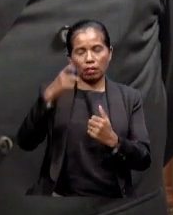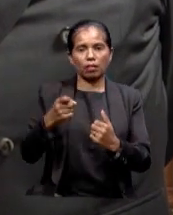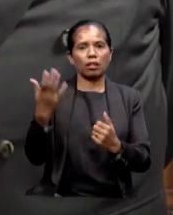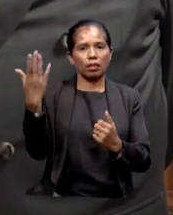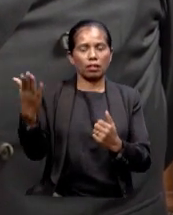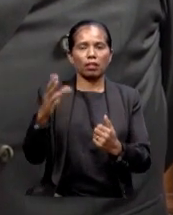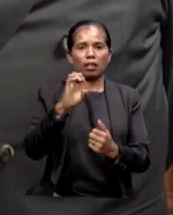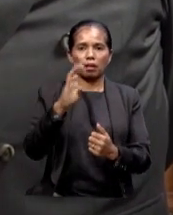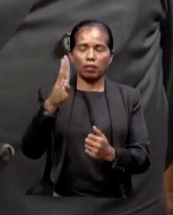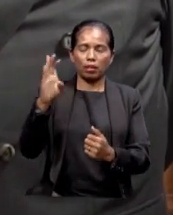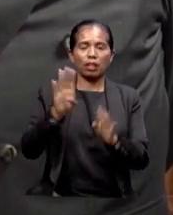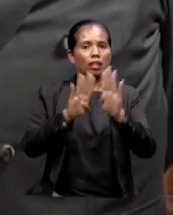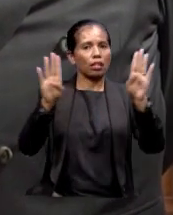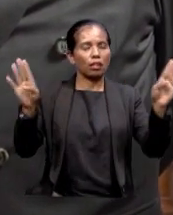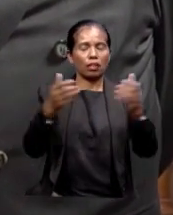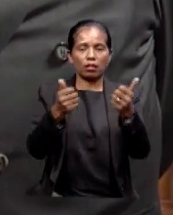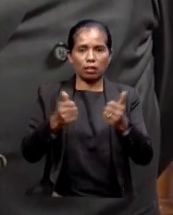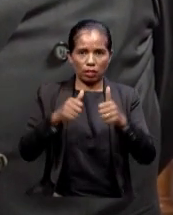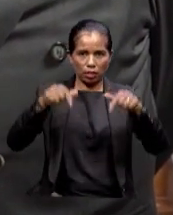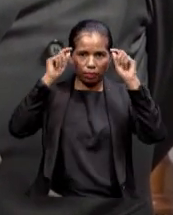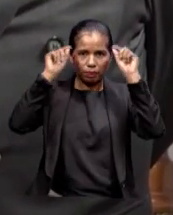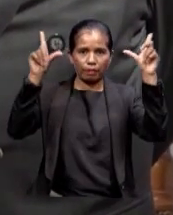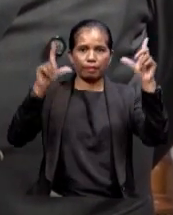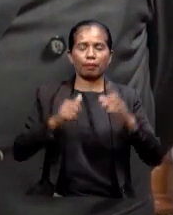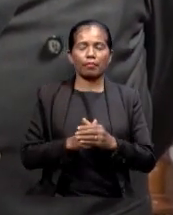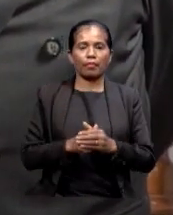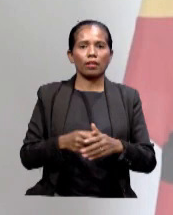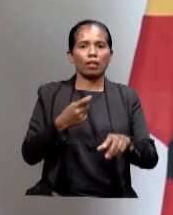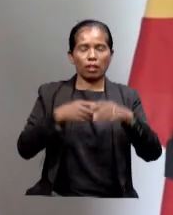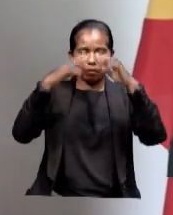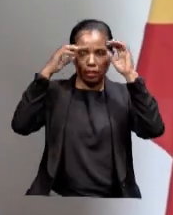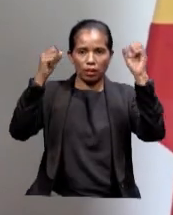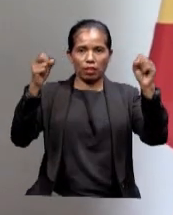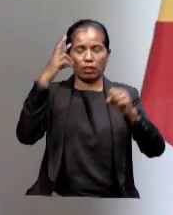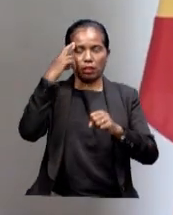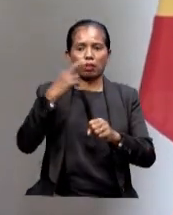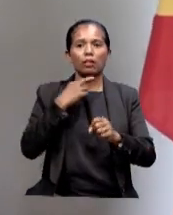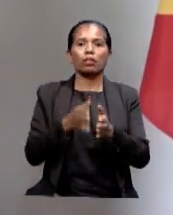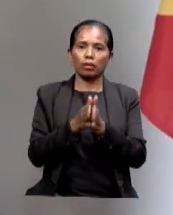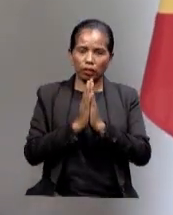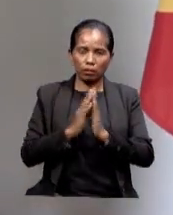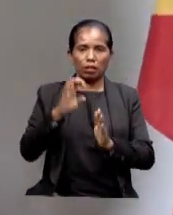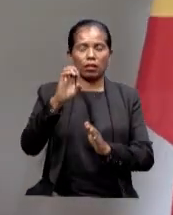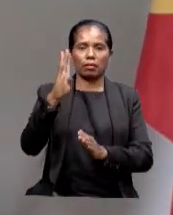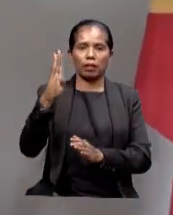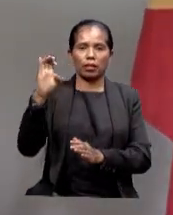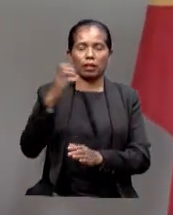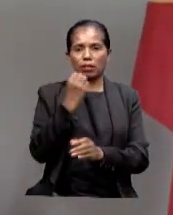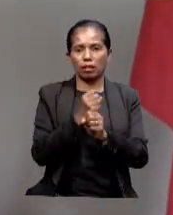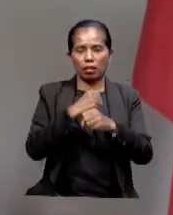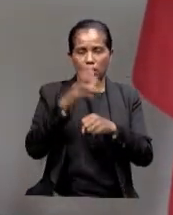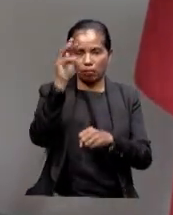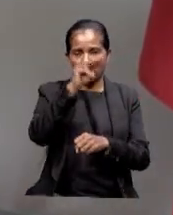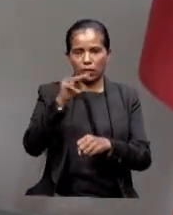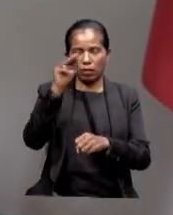badahuluk ABC seloke agensia iha Timor-Leste. Iha bibangne Presidente Ramos Horta husumos ba ABC, ho dihalo monitorisasaun ba